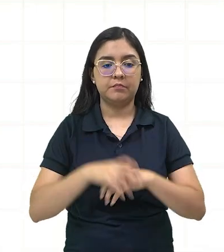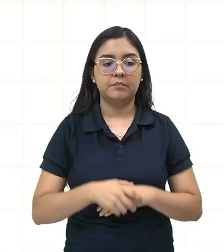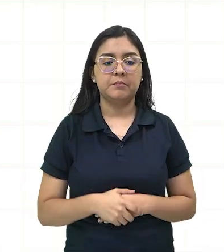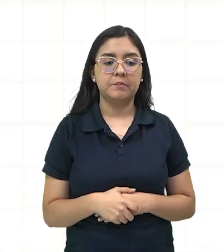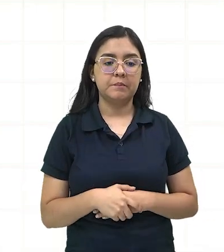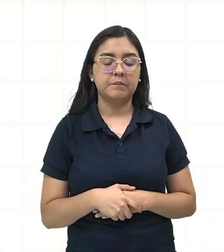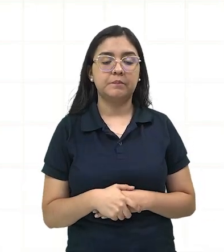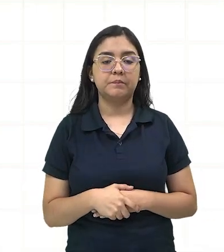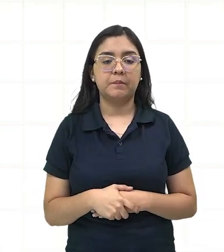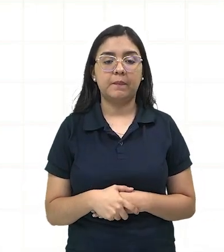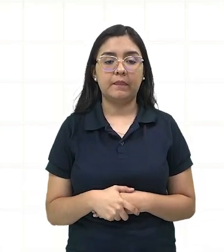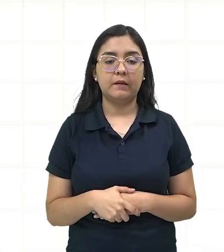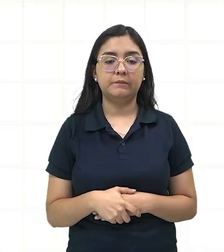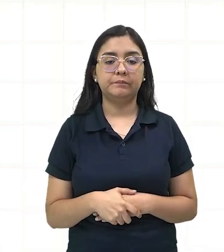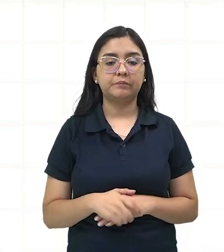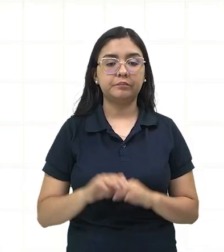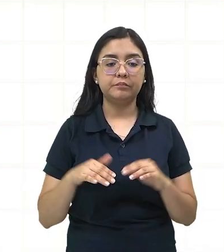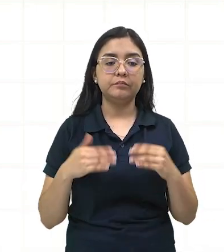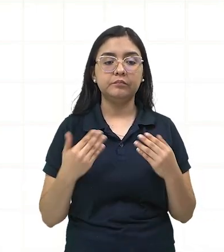desses recursos